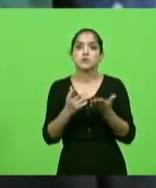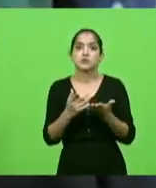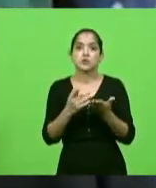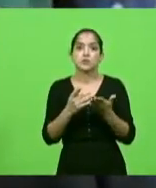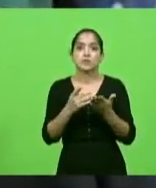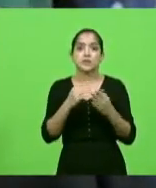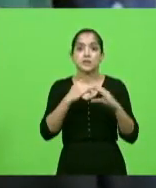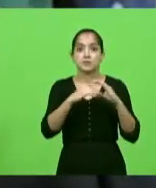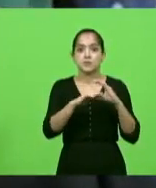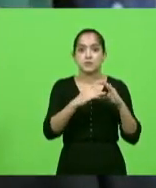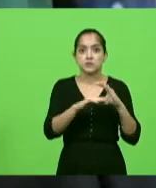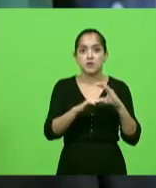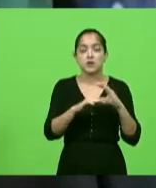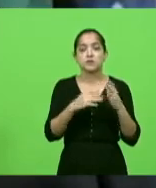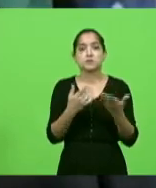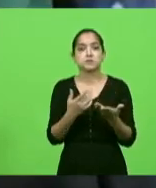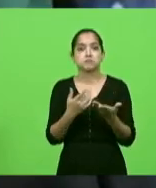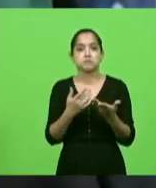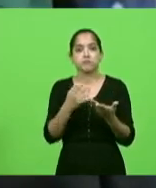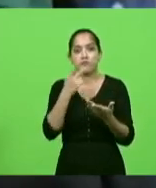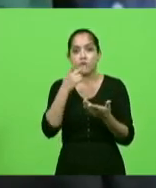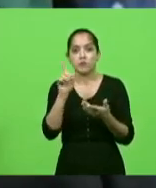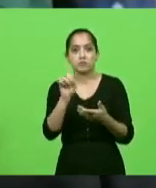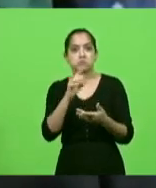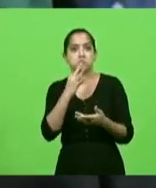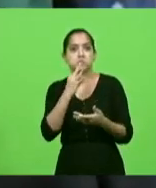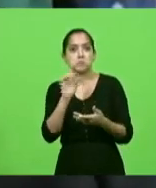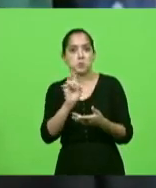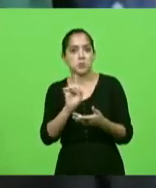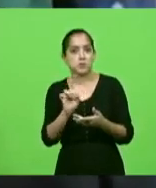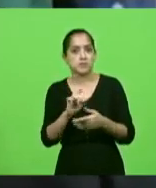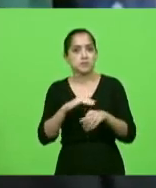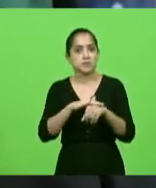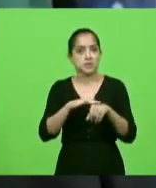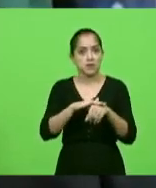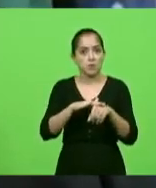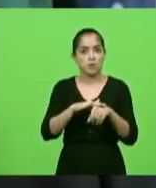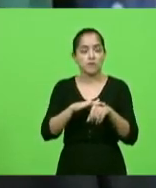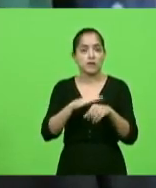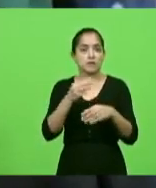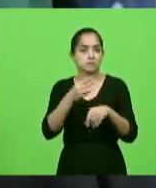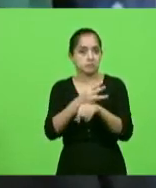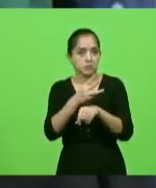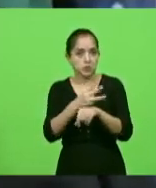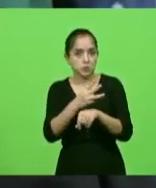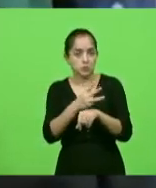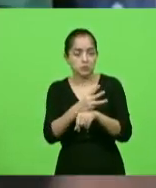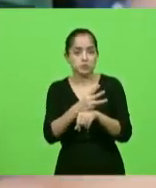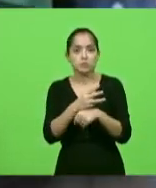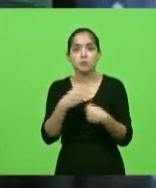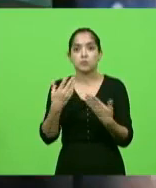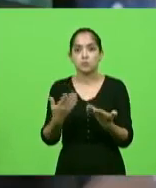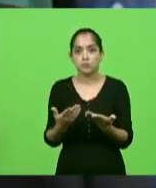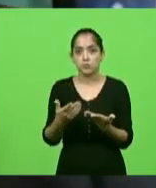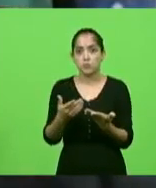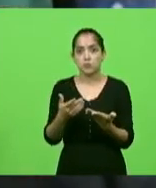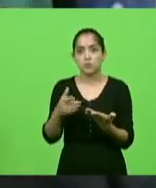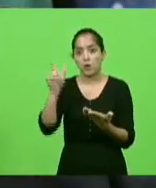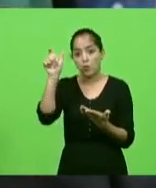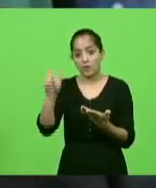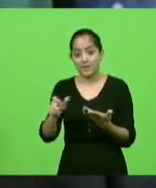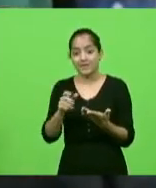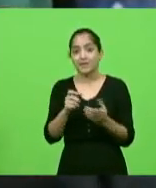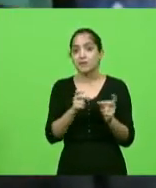o Governador Carlos Moisés levou conhecer os envolvidos que o teor da conversa atribuído o diário a abraçar alguém